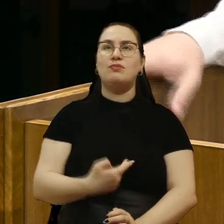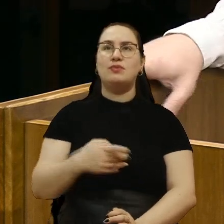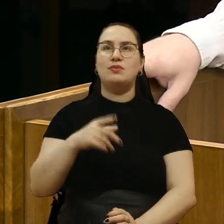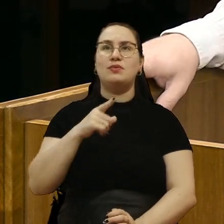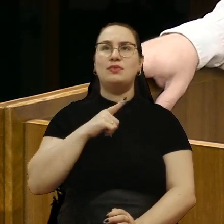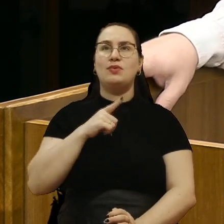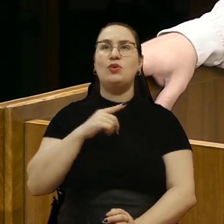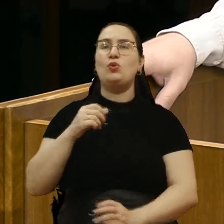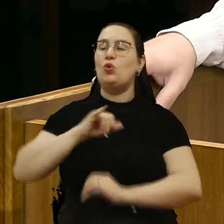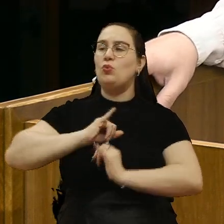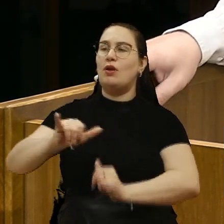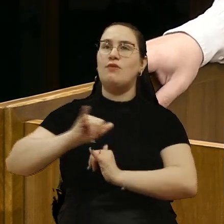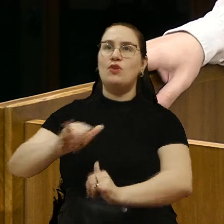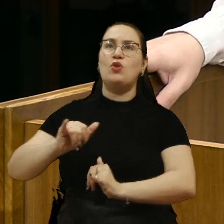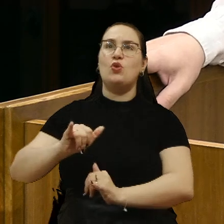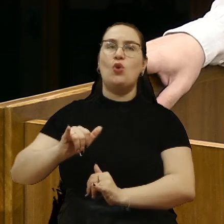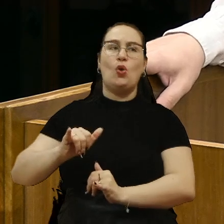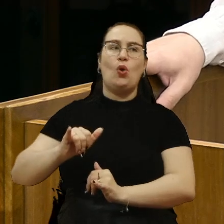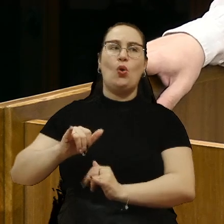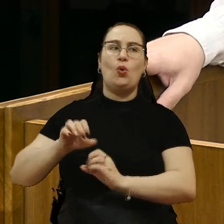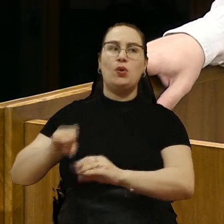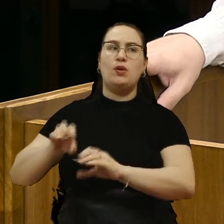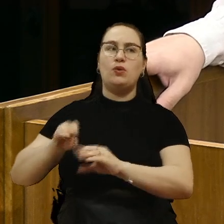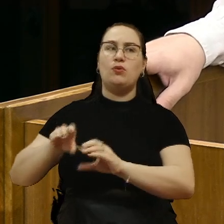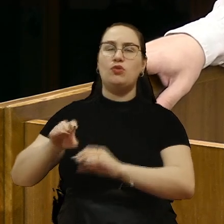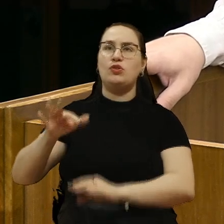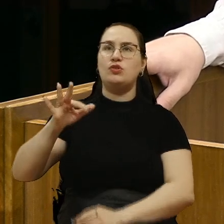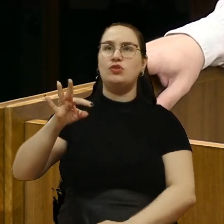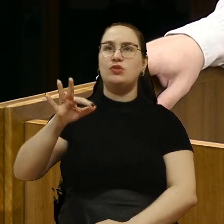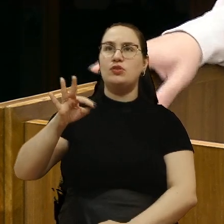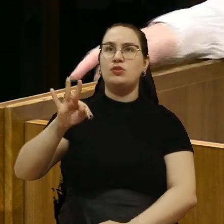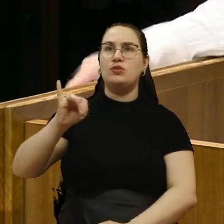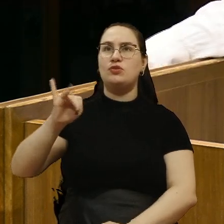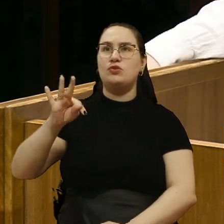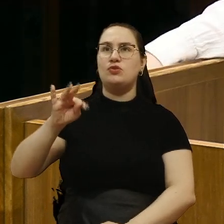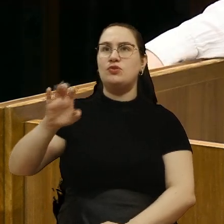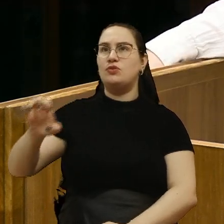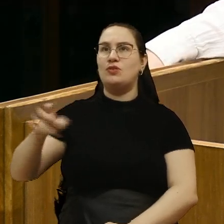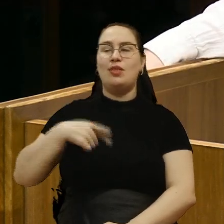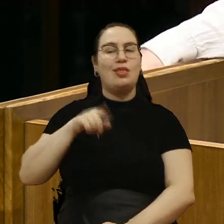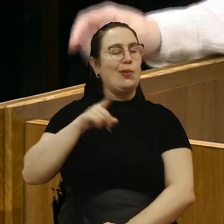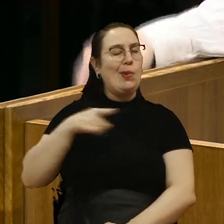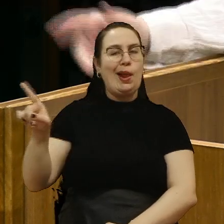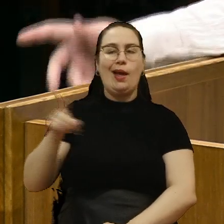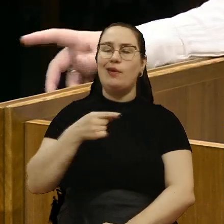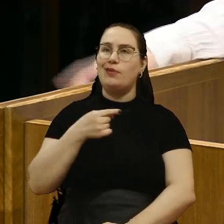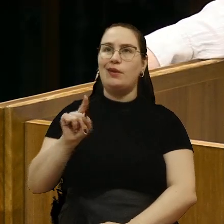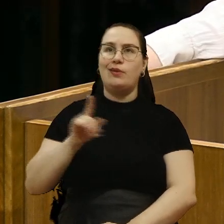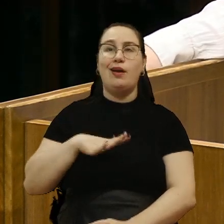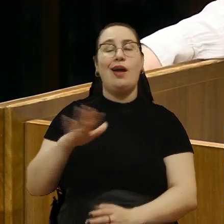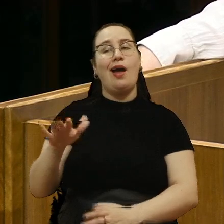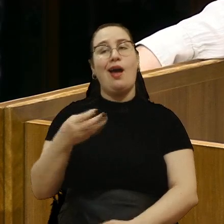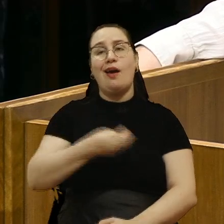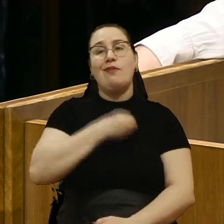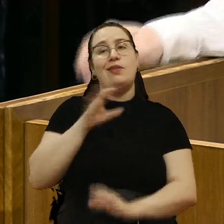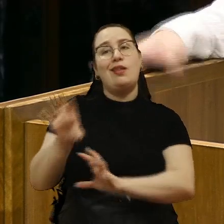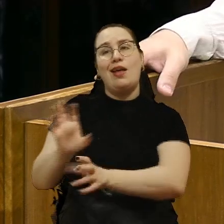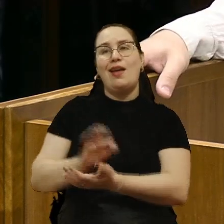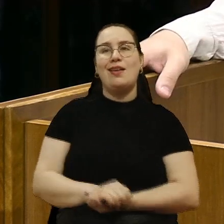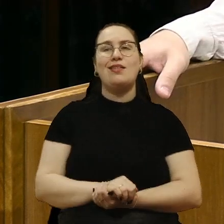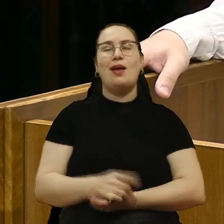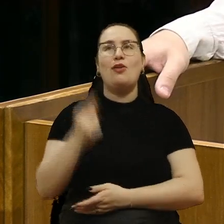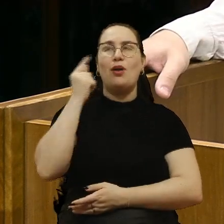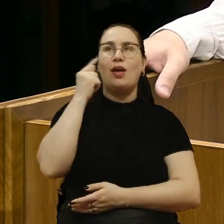o Tite. Todo mundo falou, não leva, não leva, não leva, não leva. E a vida é assim, muitas vezes nós cansamos de